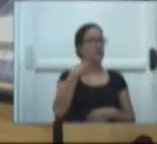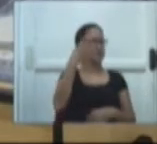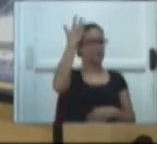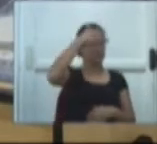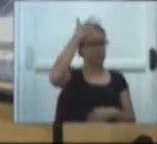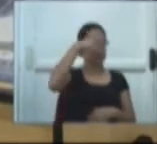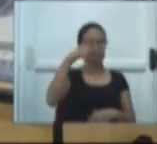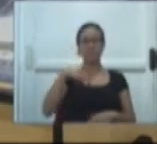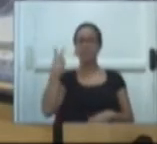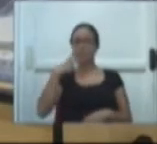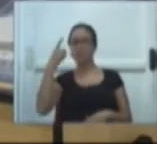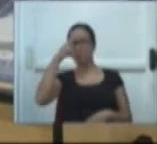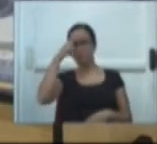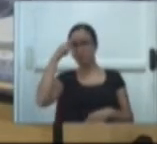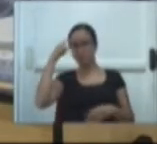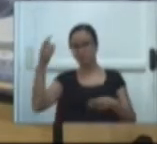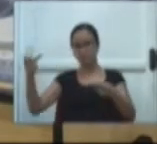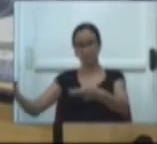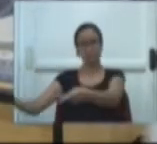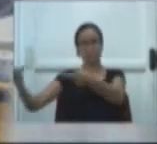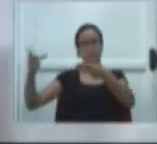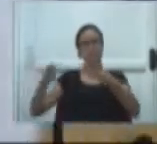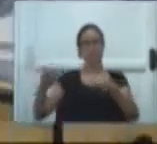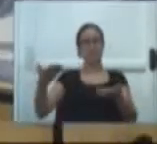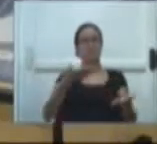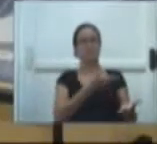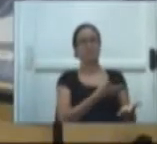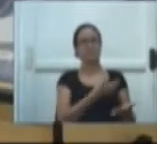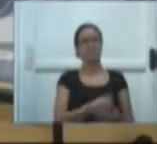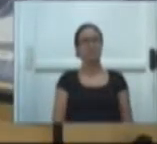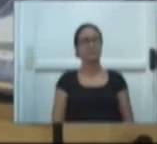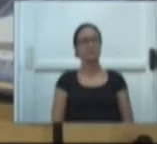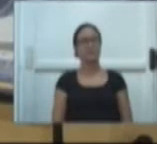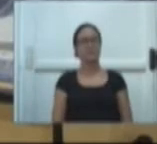conduza a Eunice até a tribuna.